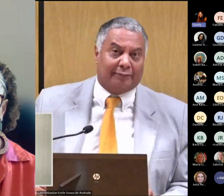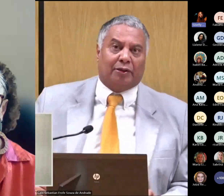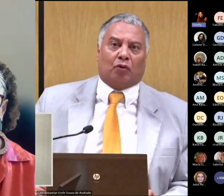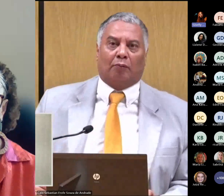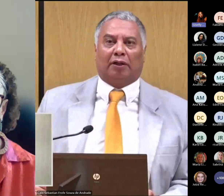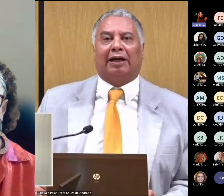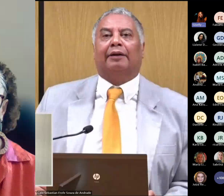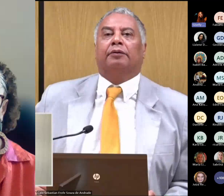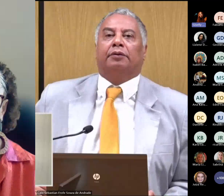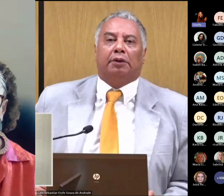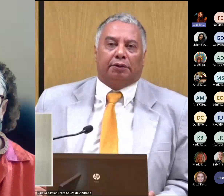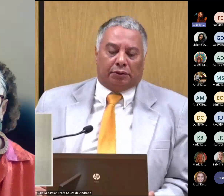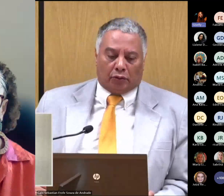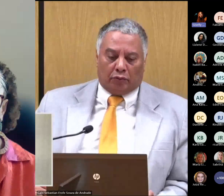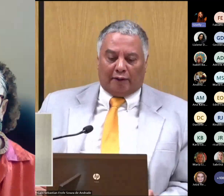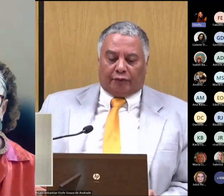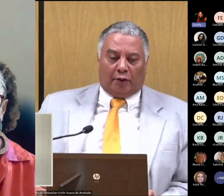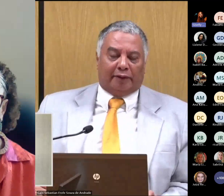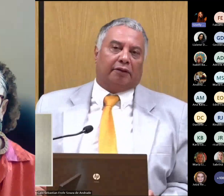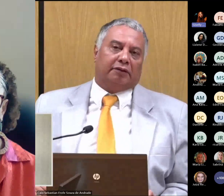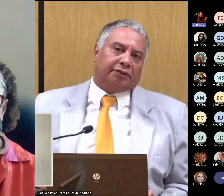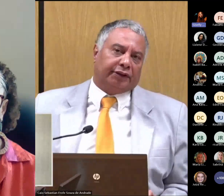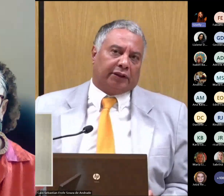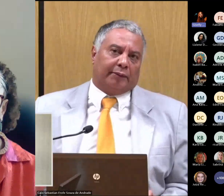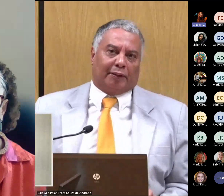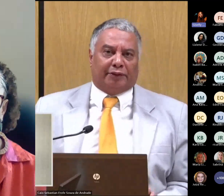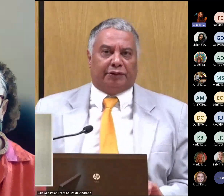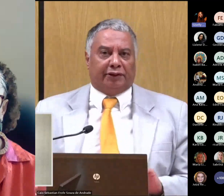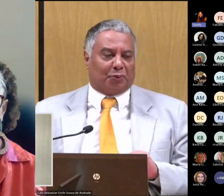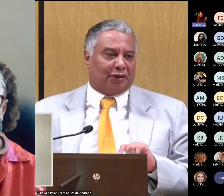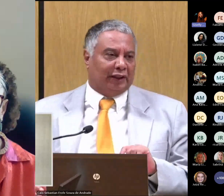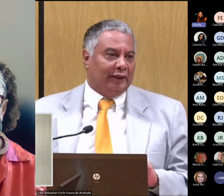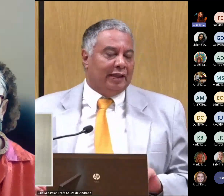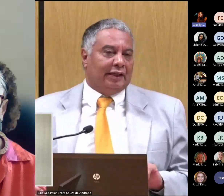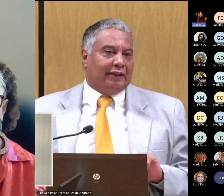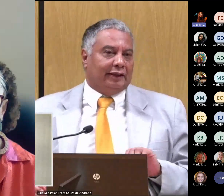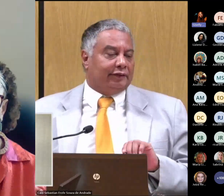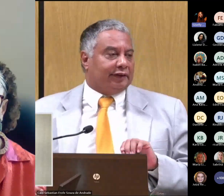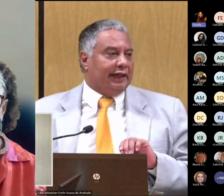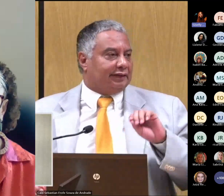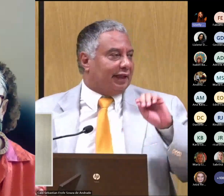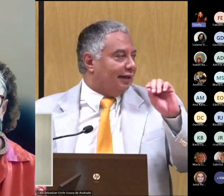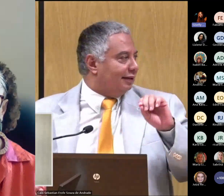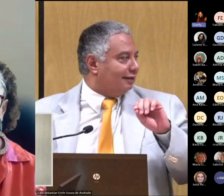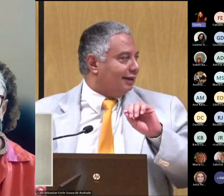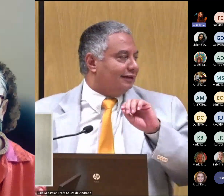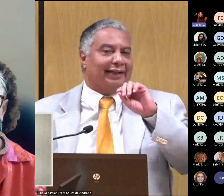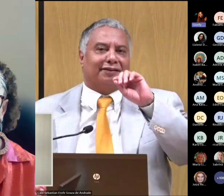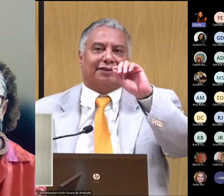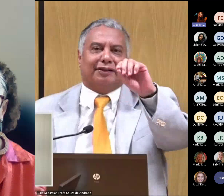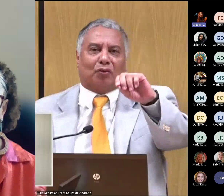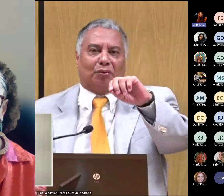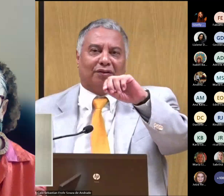tem me incomodado de alguma forma então eu cito sempre abidias porque em 30